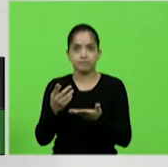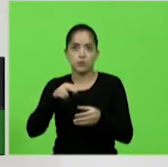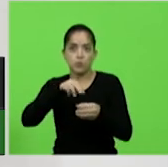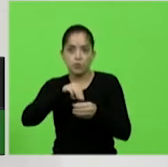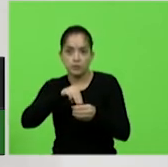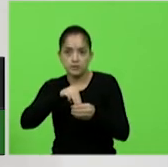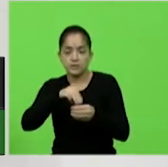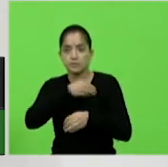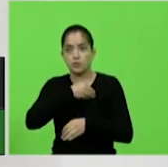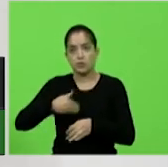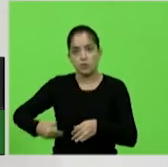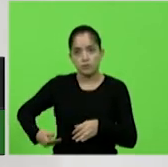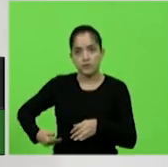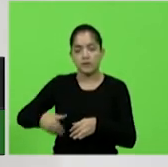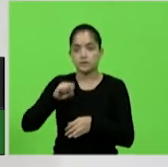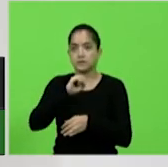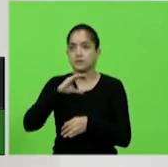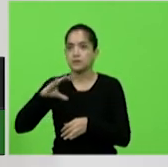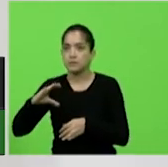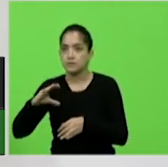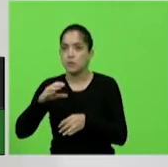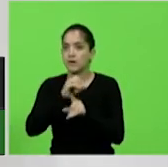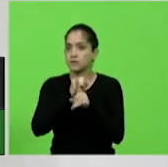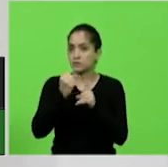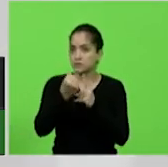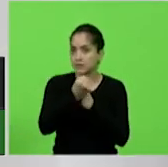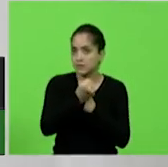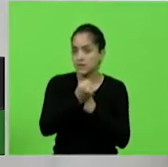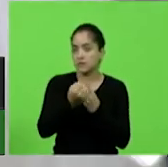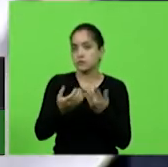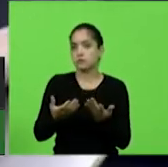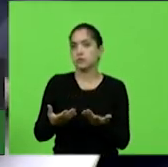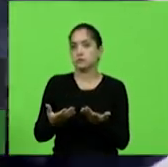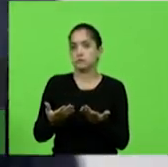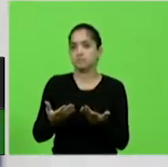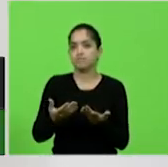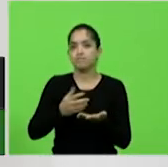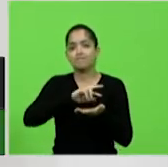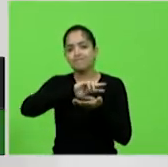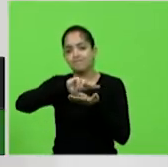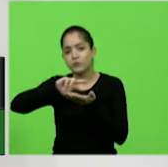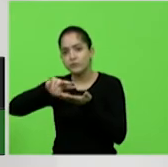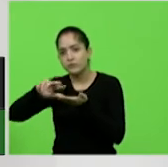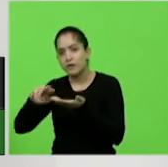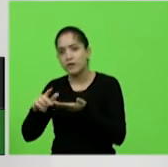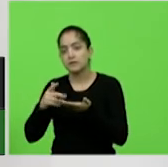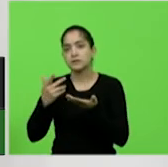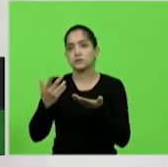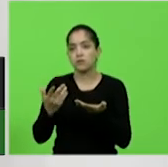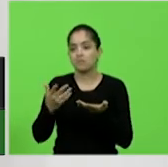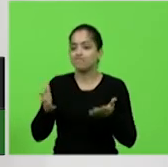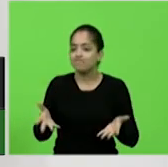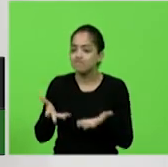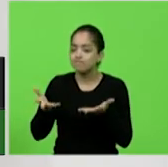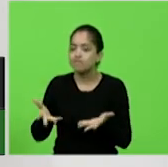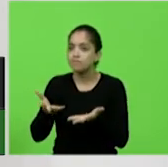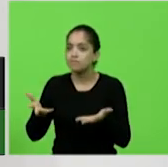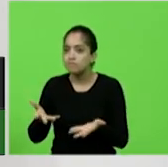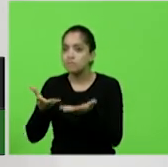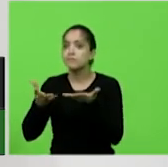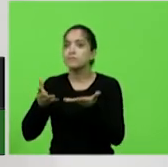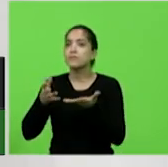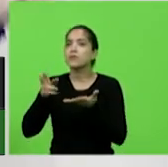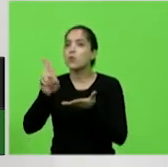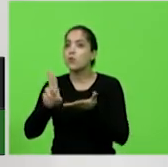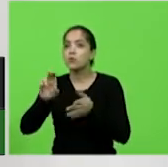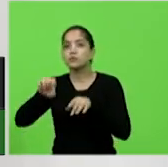próprio governo do estado, que a sociedade civil, por N motivos, incentivam o uso da